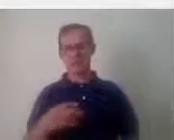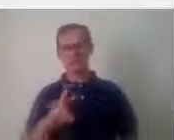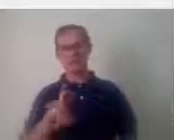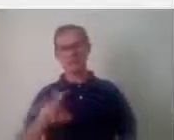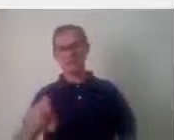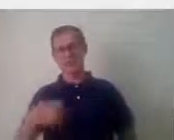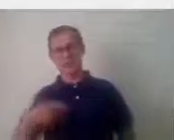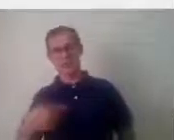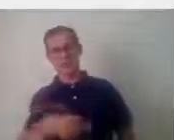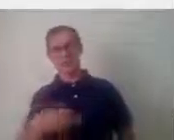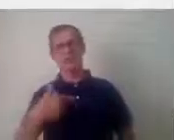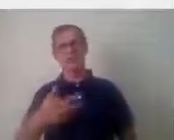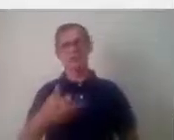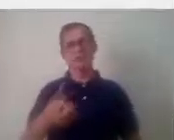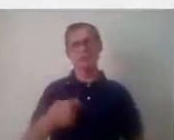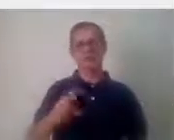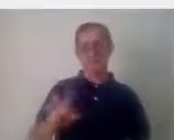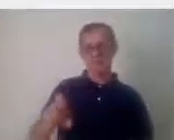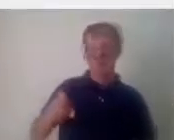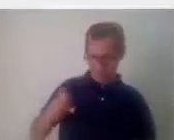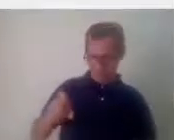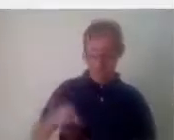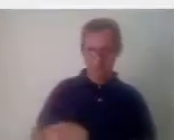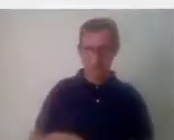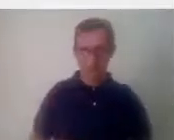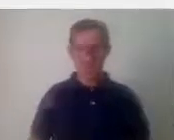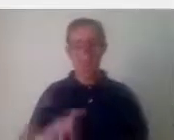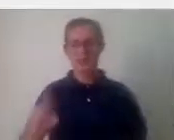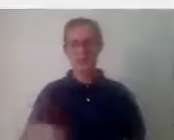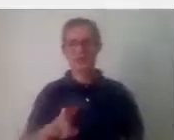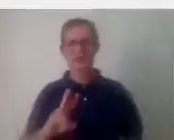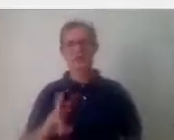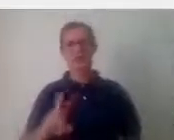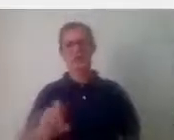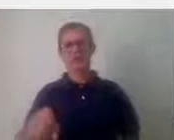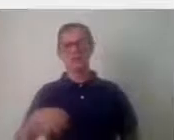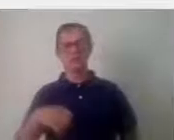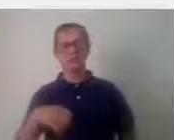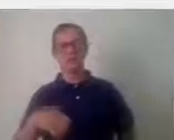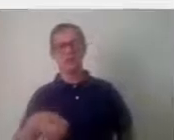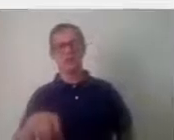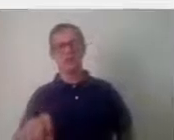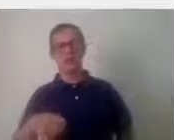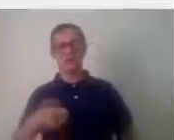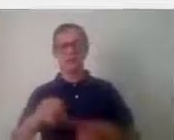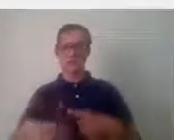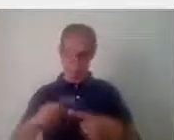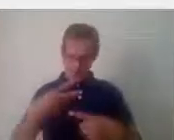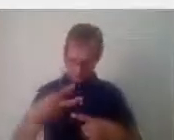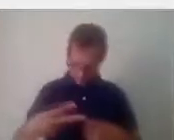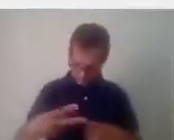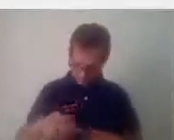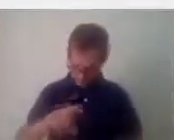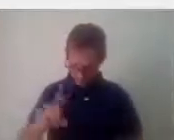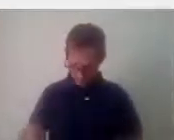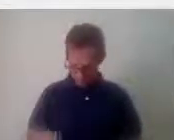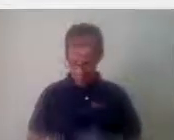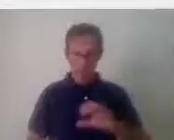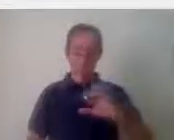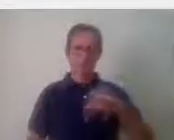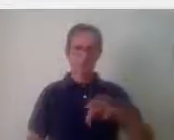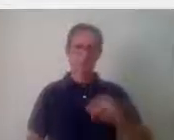2x menos 26 dx. Integral de 2x em relação a x, x ao quadrado. Integral de